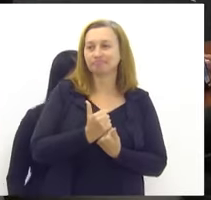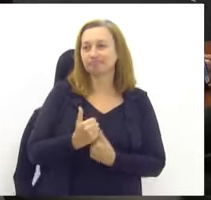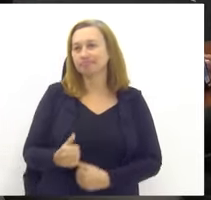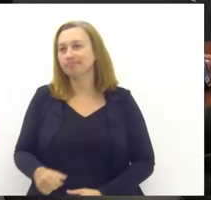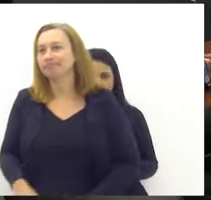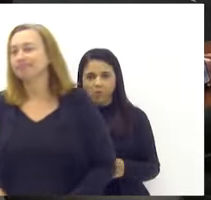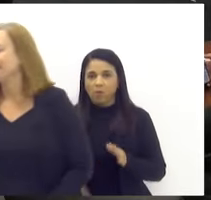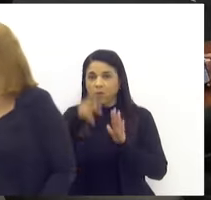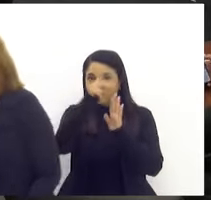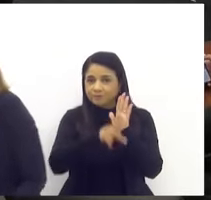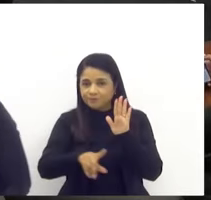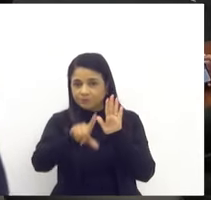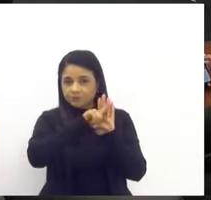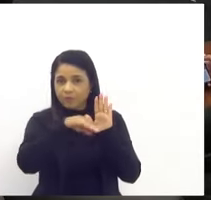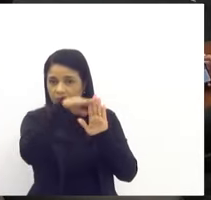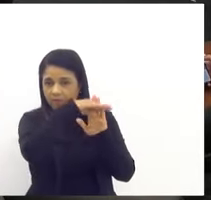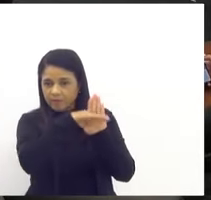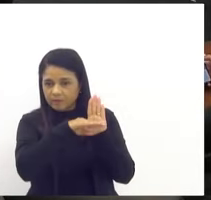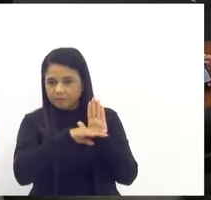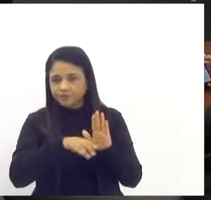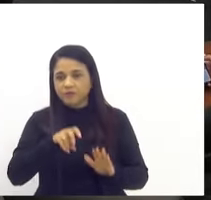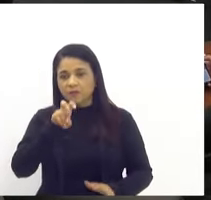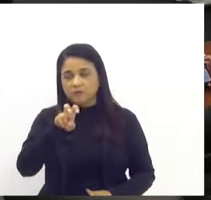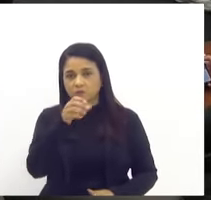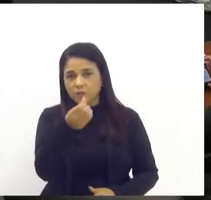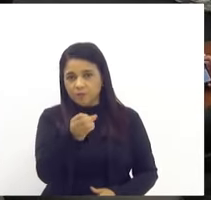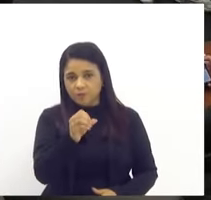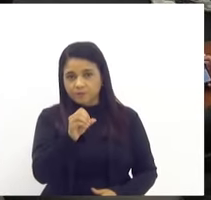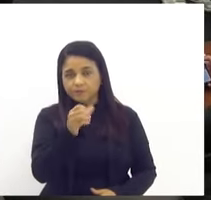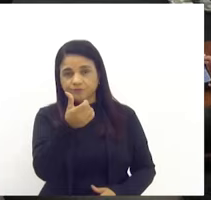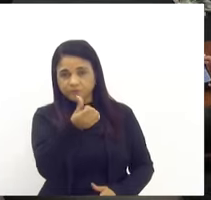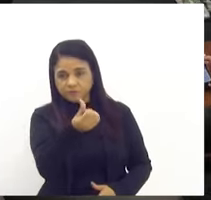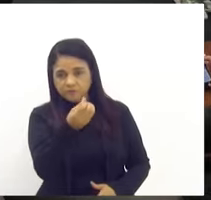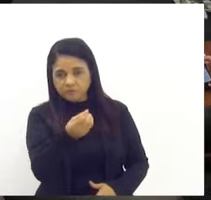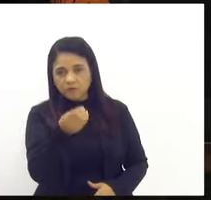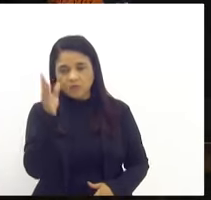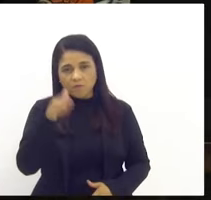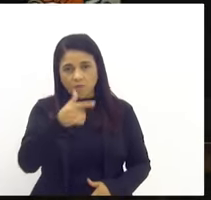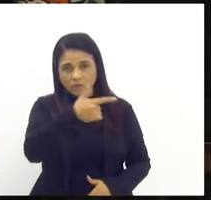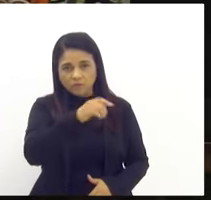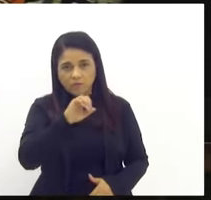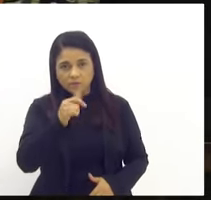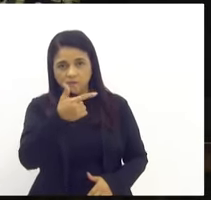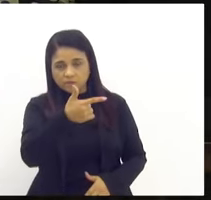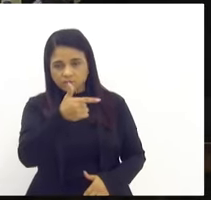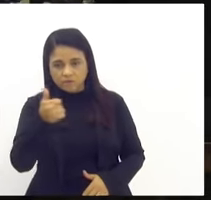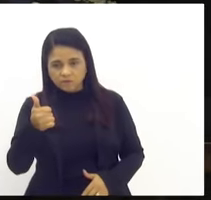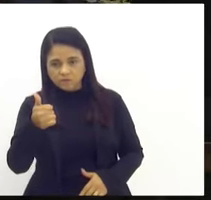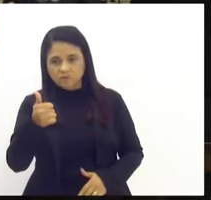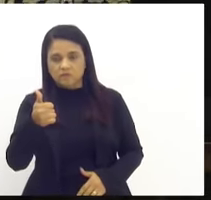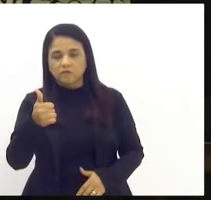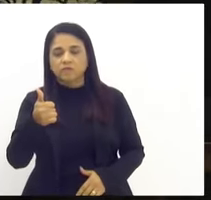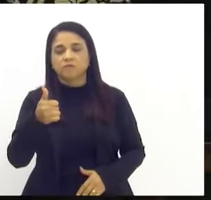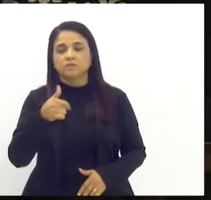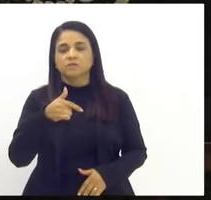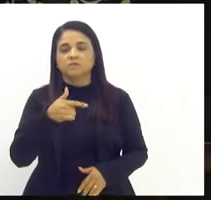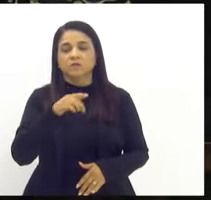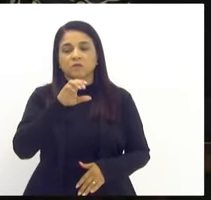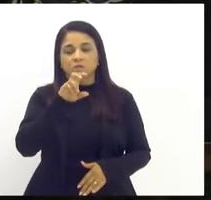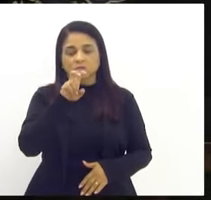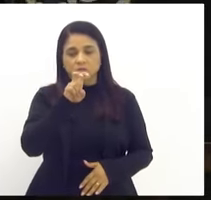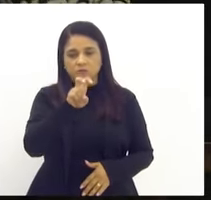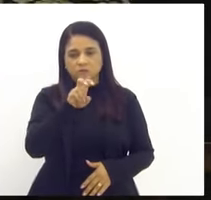próximos pls da pauta 5060 de 21 5881 de 22